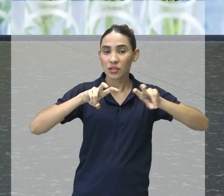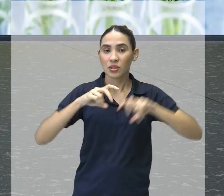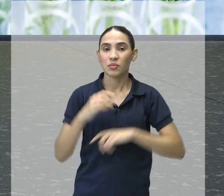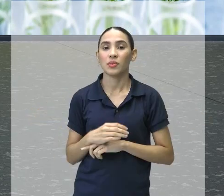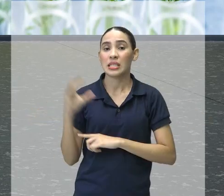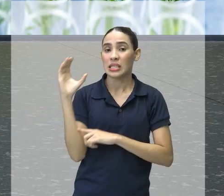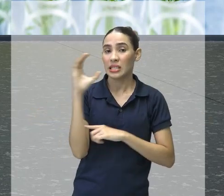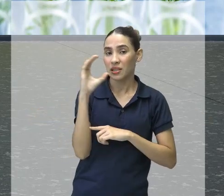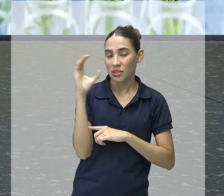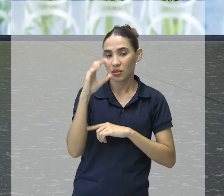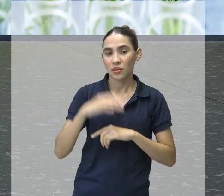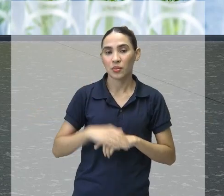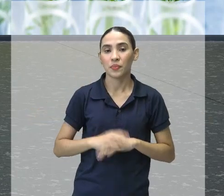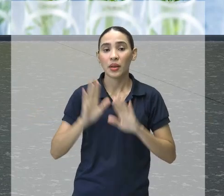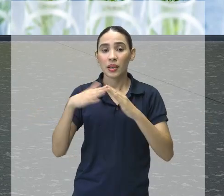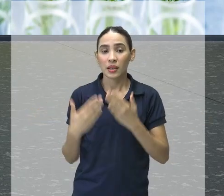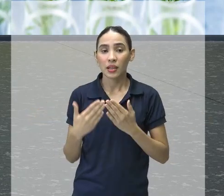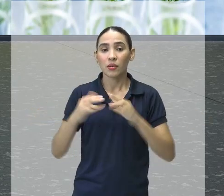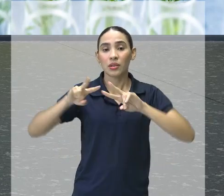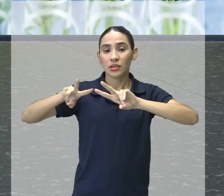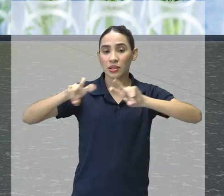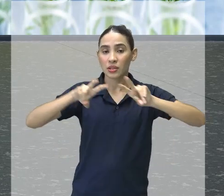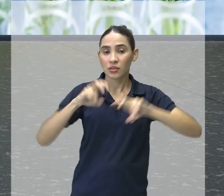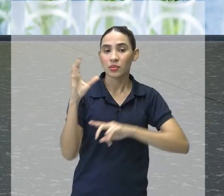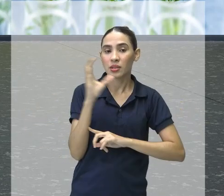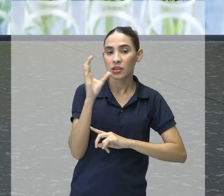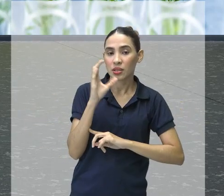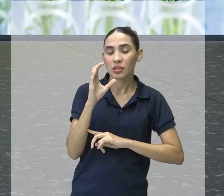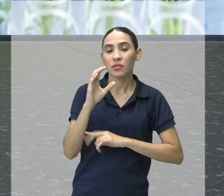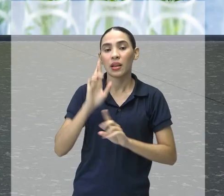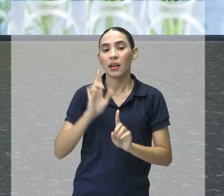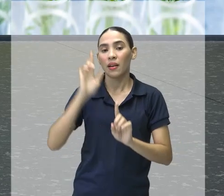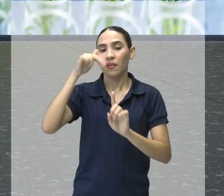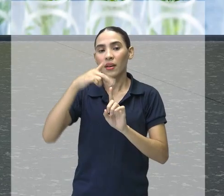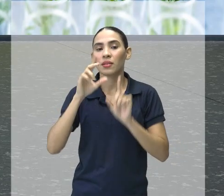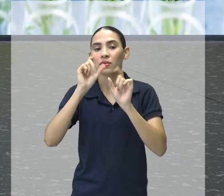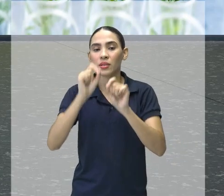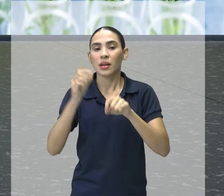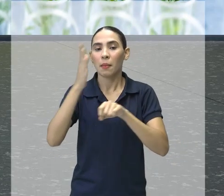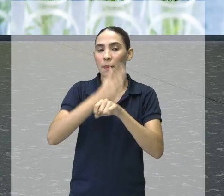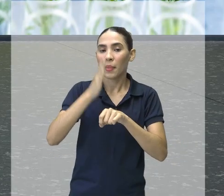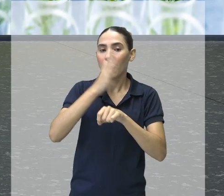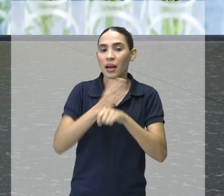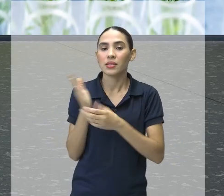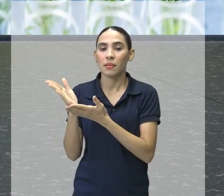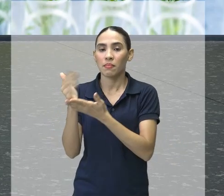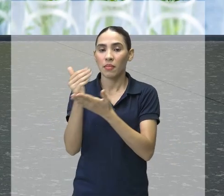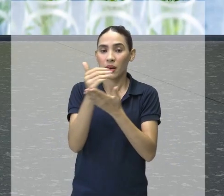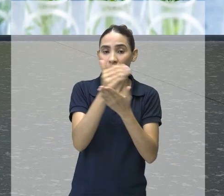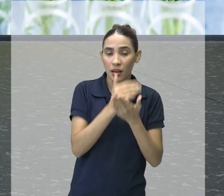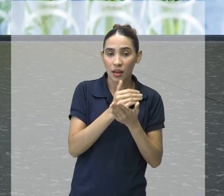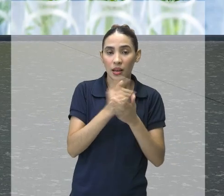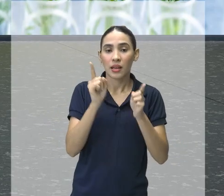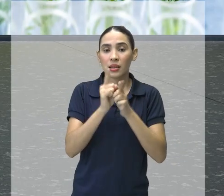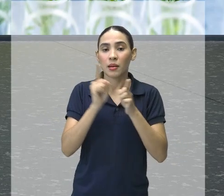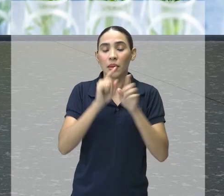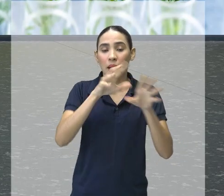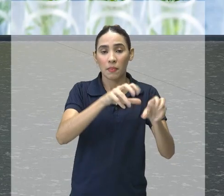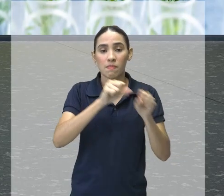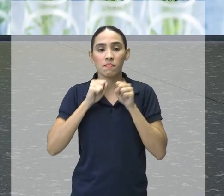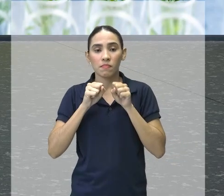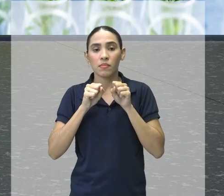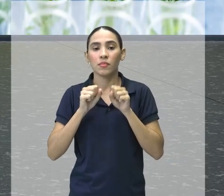extrativismo científico. O extrativismo científico refere-se à prática de coletar e